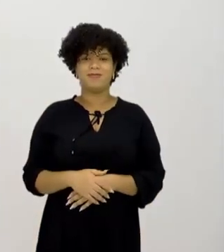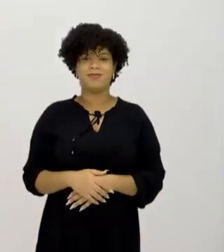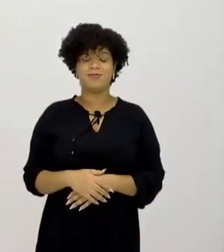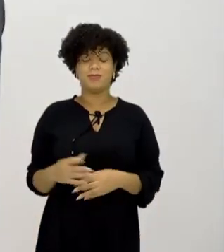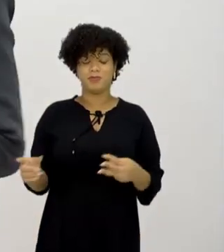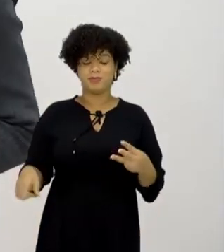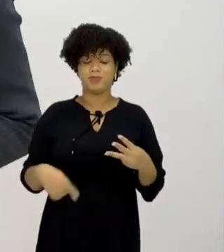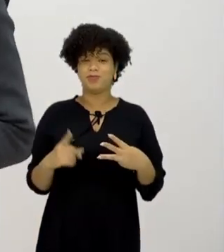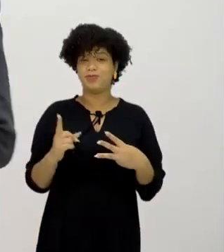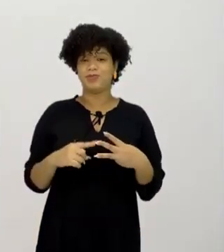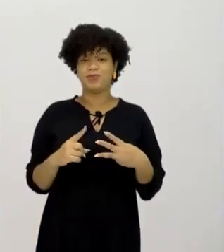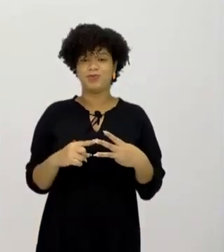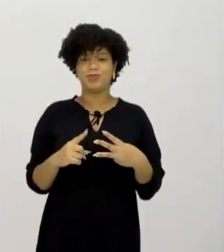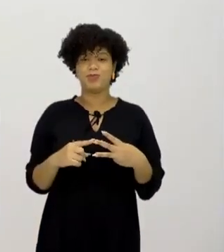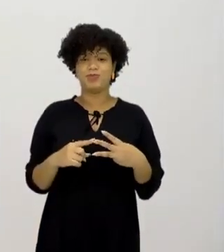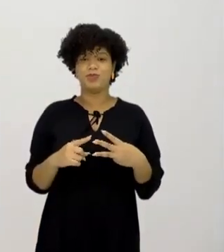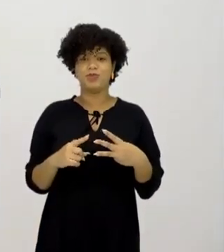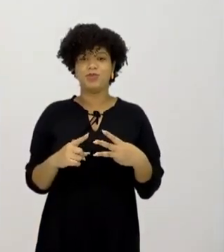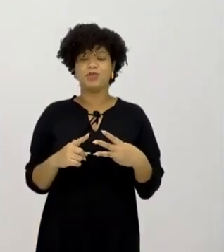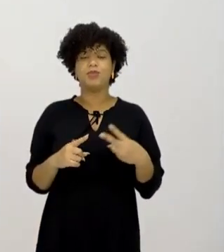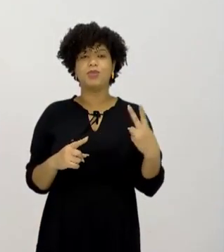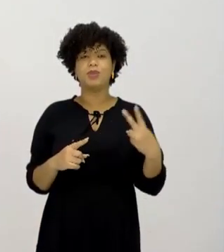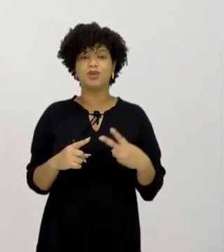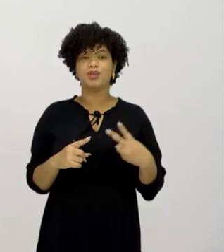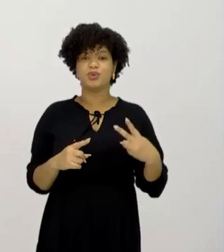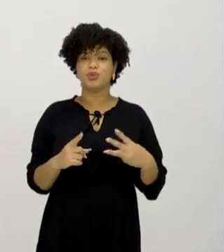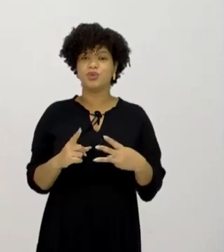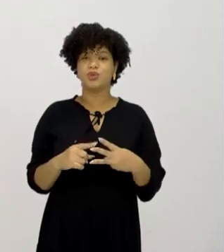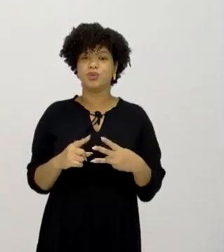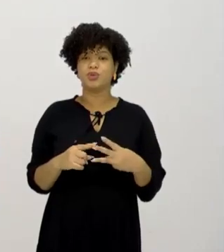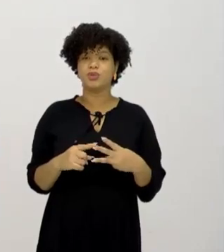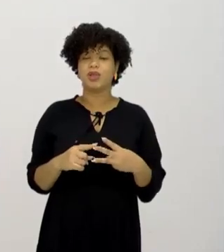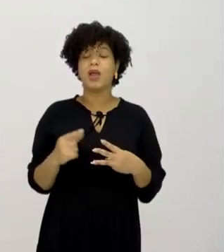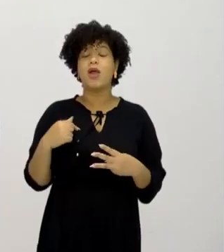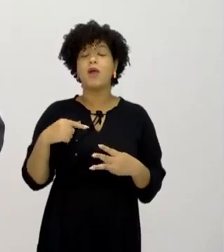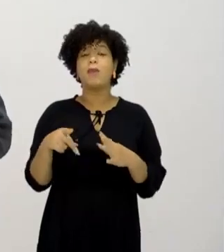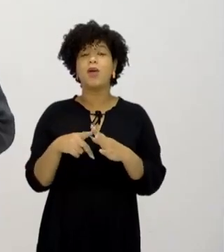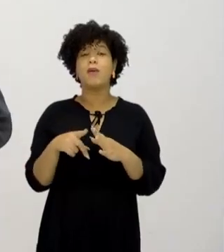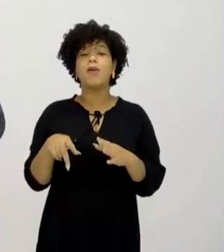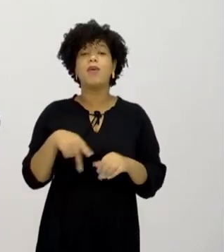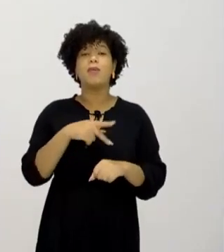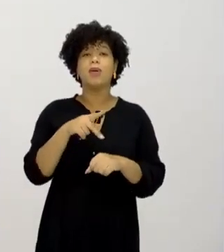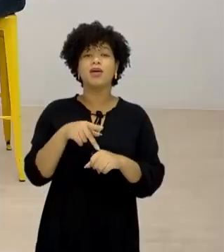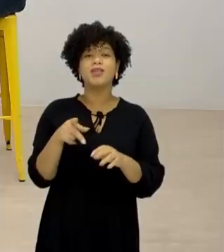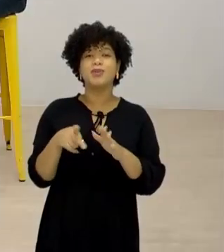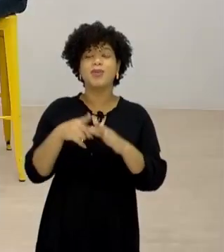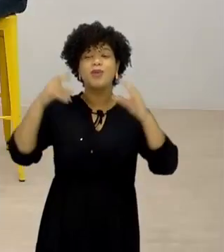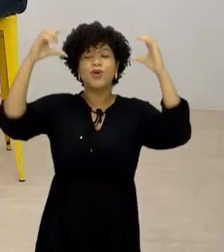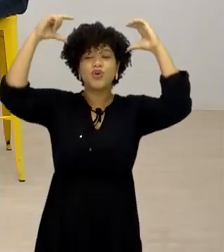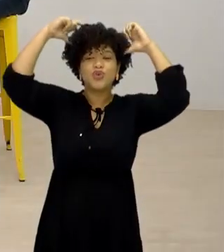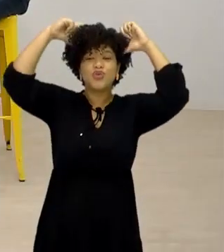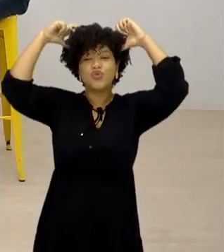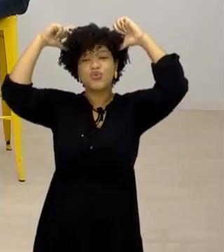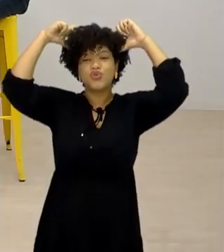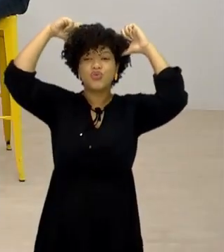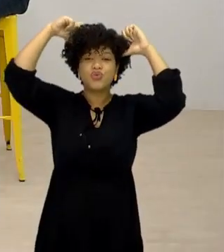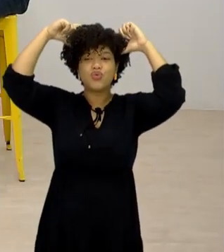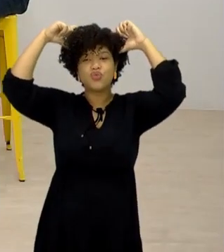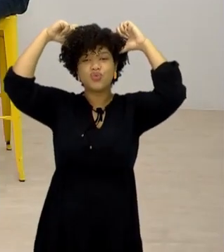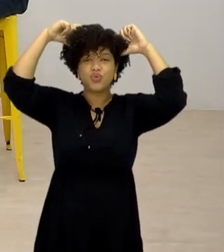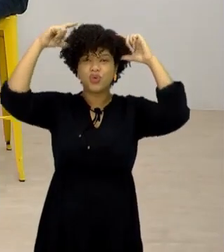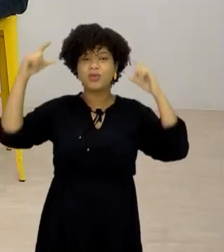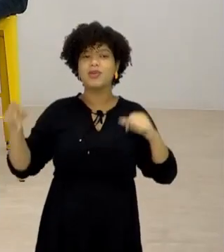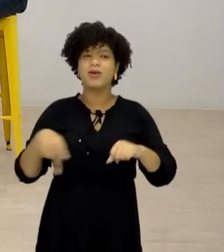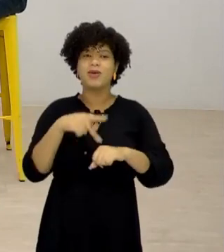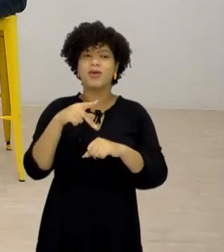Em segundo lugar, a terra do Mickey Mouse. Os Estados Unidos? Os Estados Unidos Então, com 32%. Então,